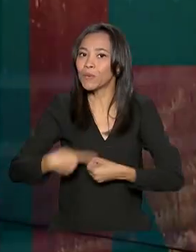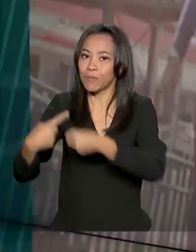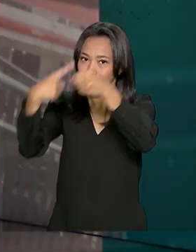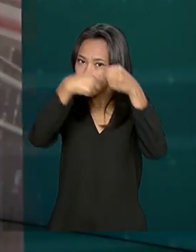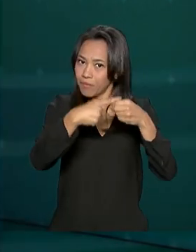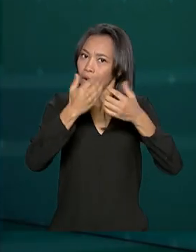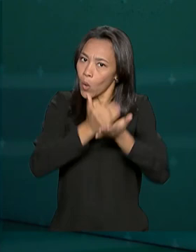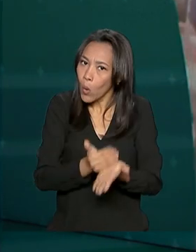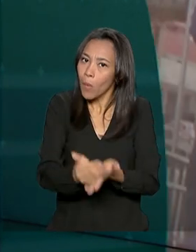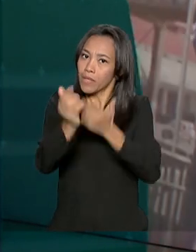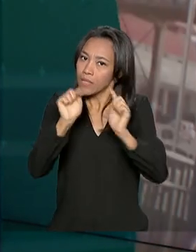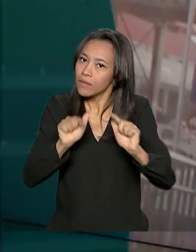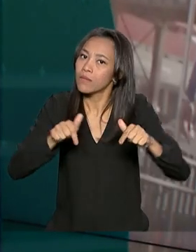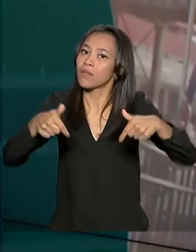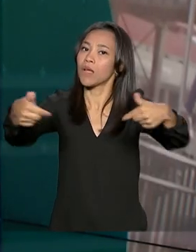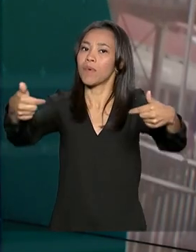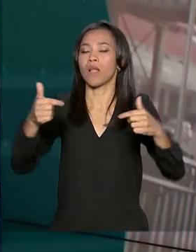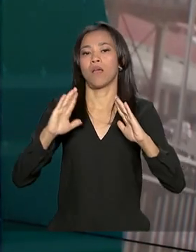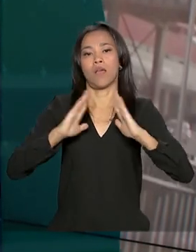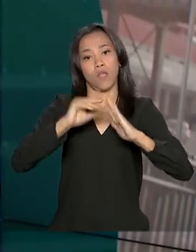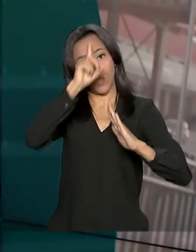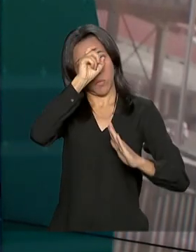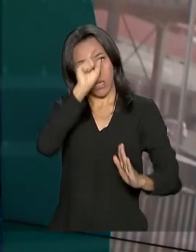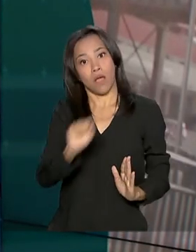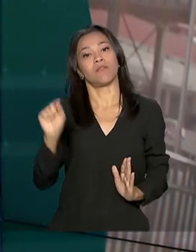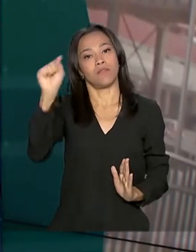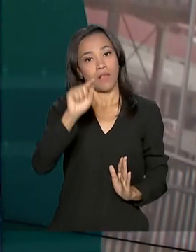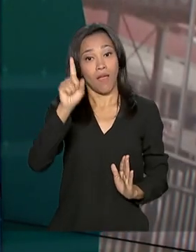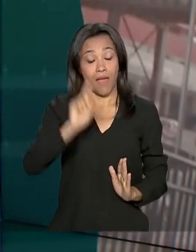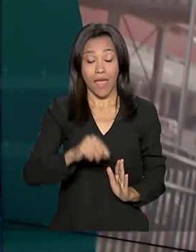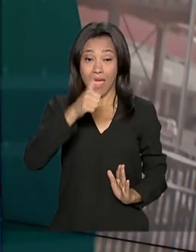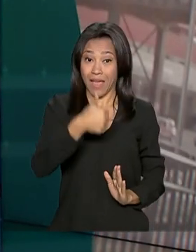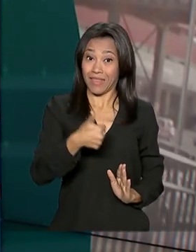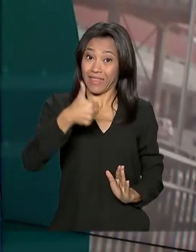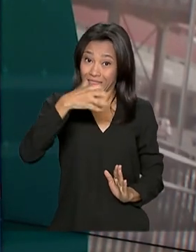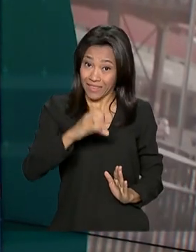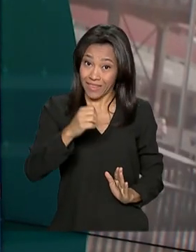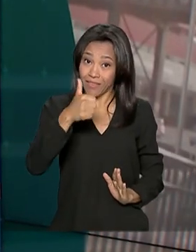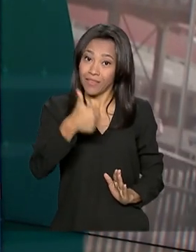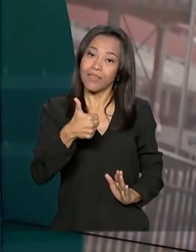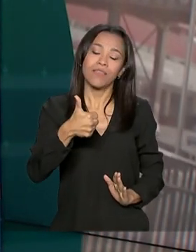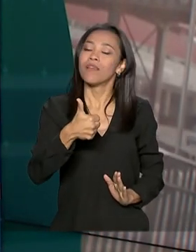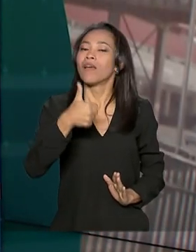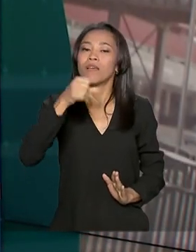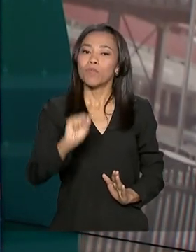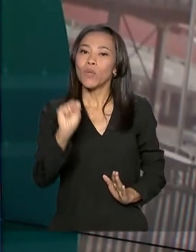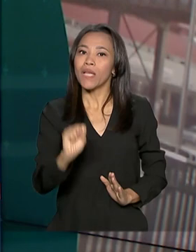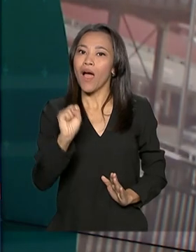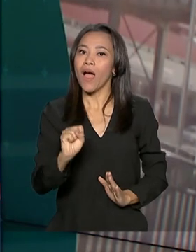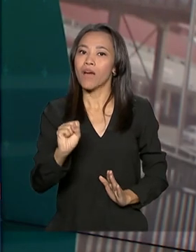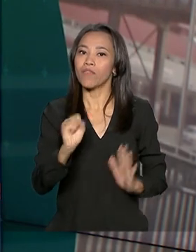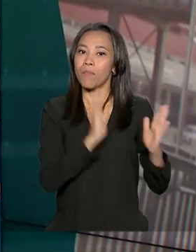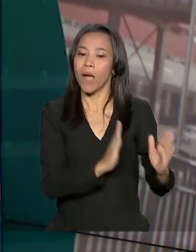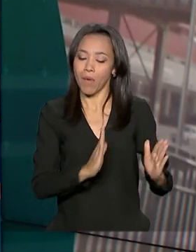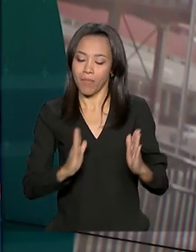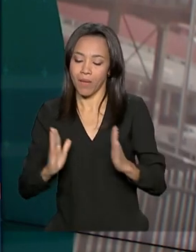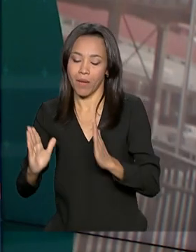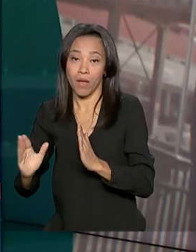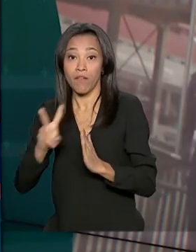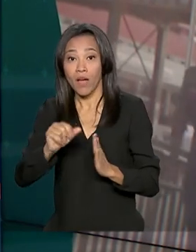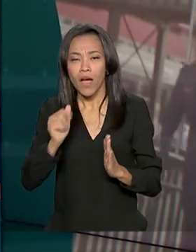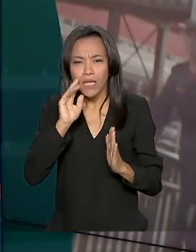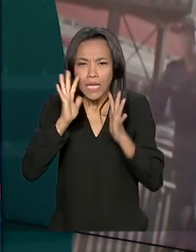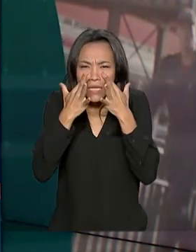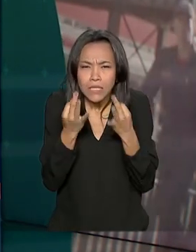nas unidades de saúde esta é a décima oitava fase do programa os profissionais vão atuar na atenção